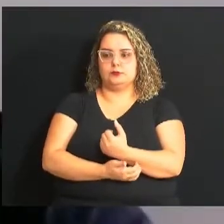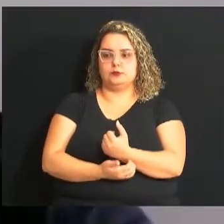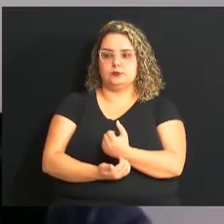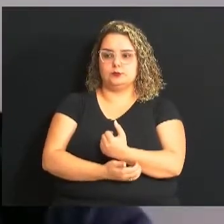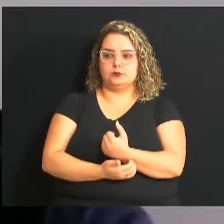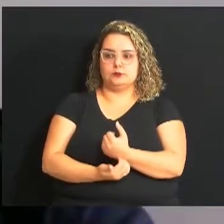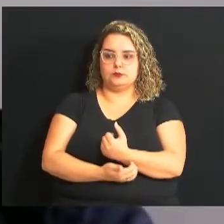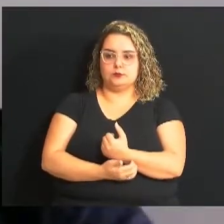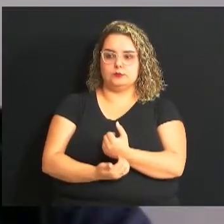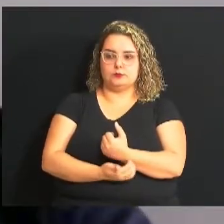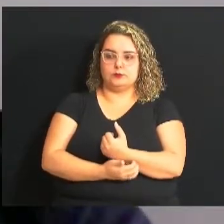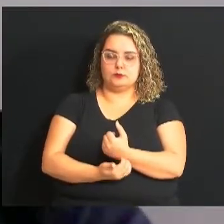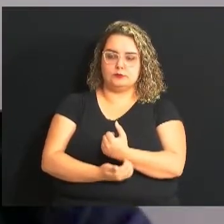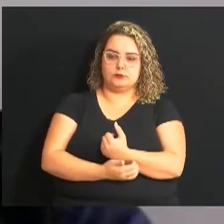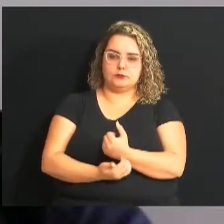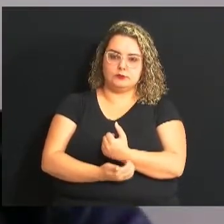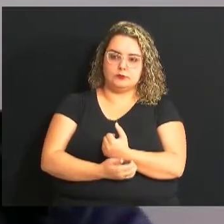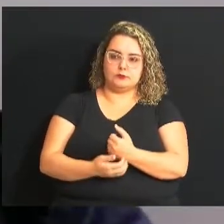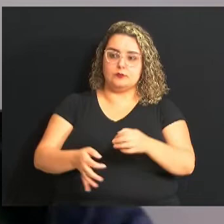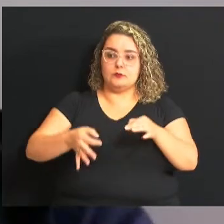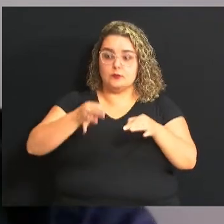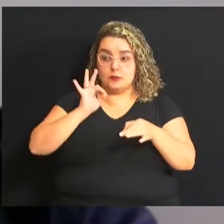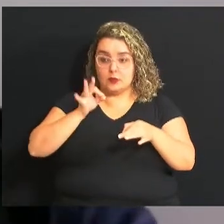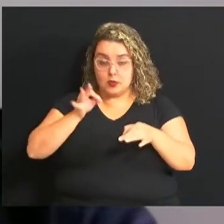O café da manhã, ele deve ser composto por